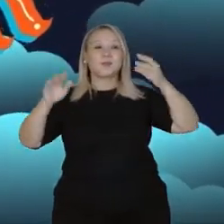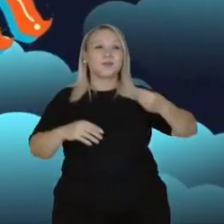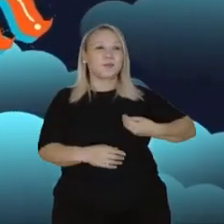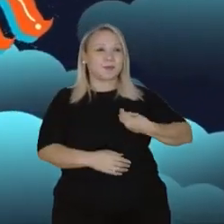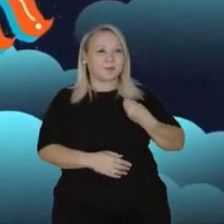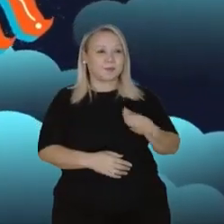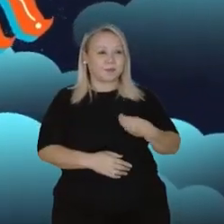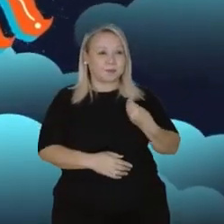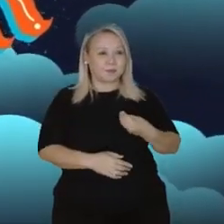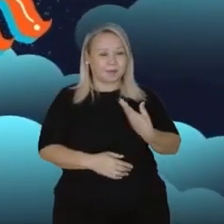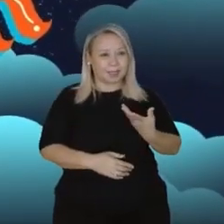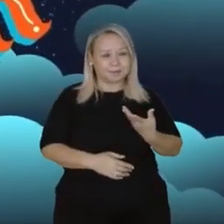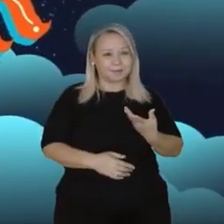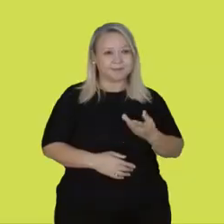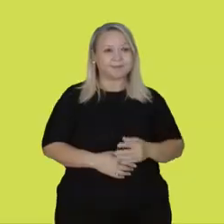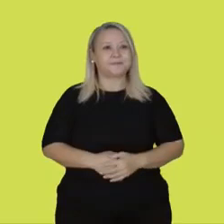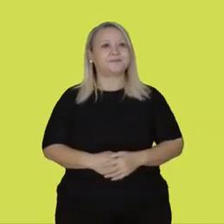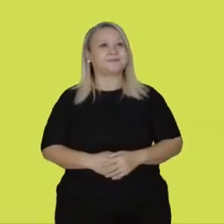viver.